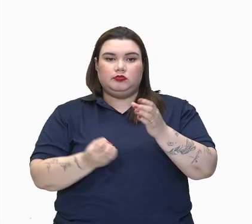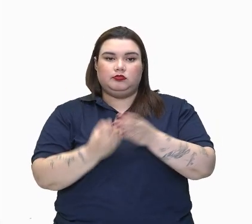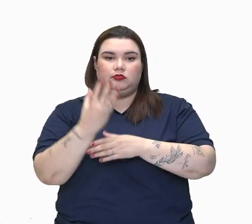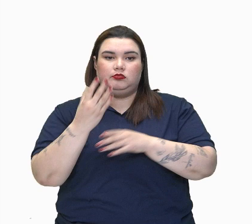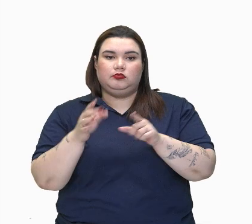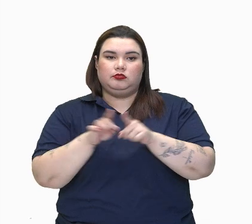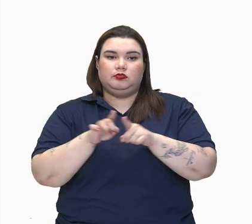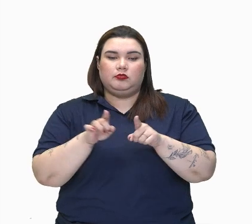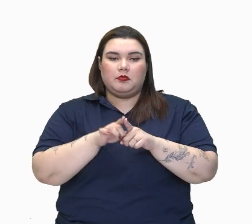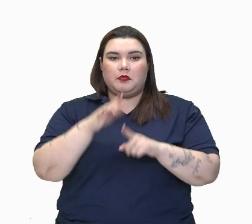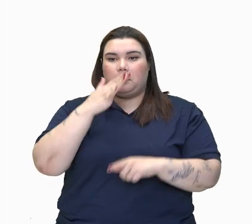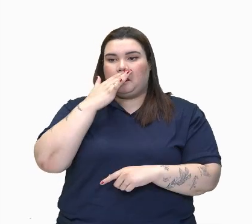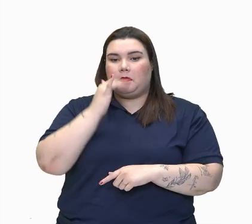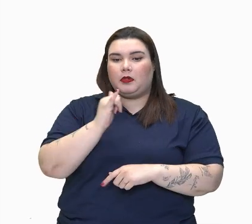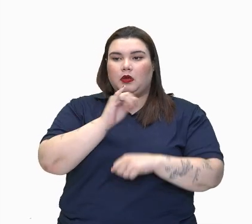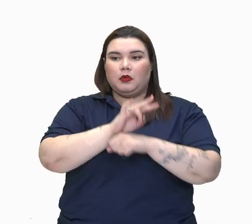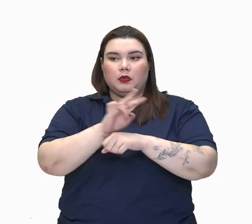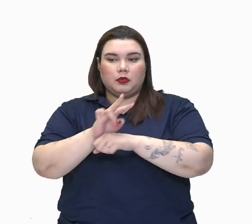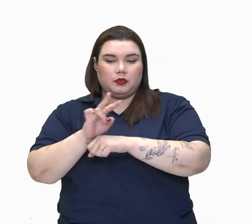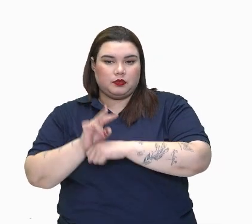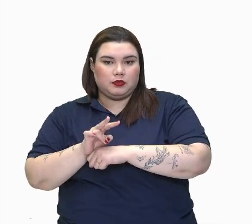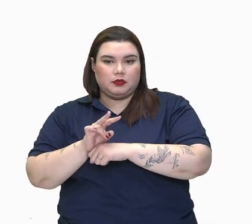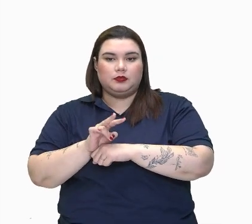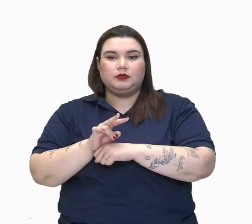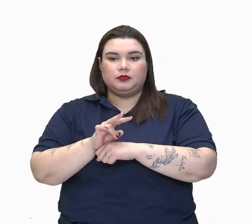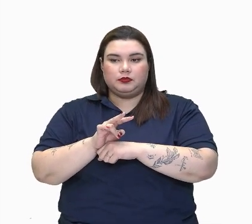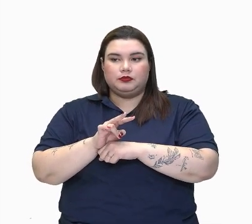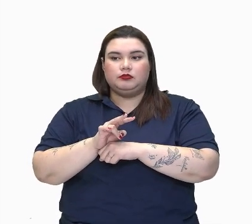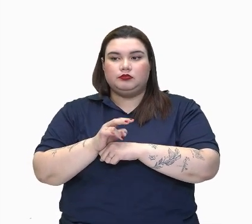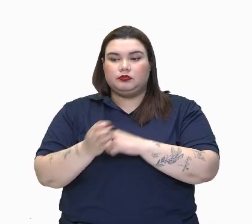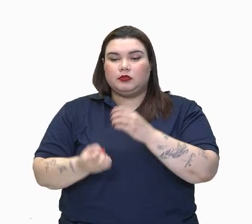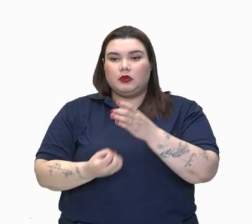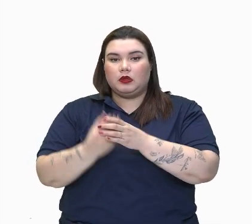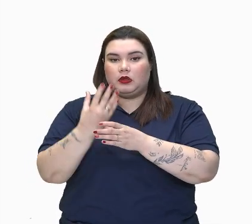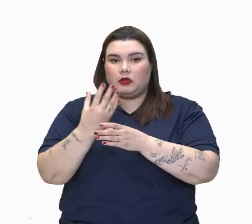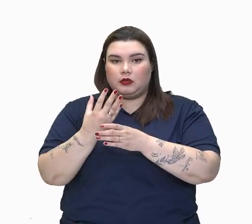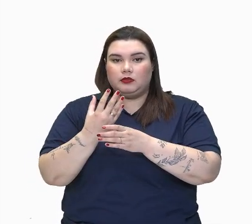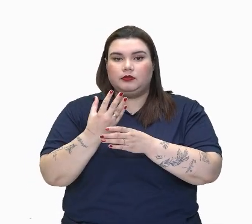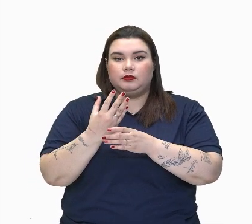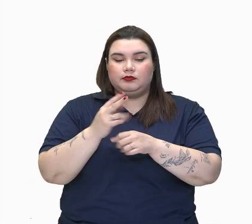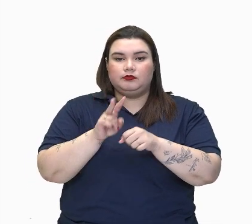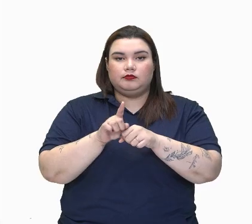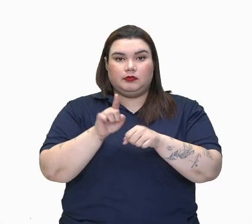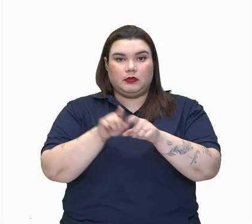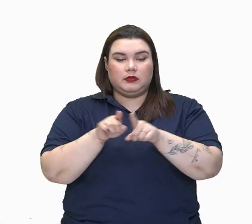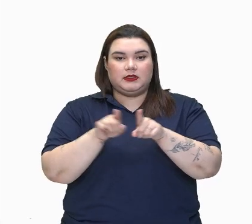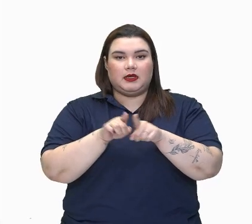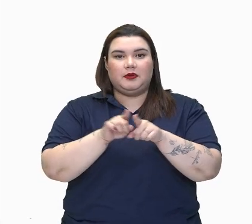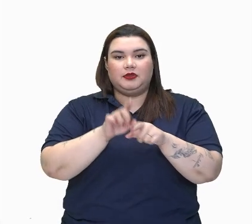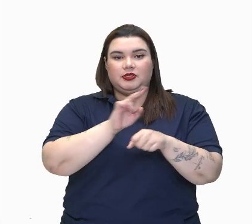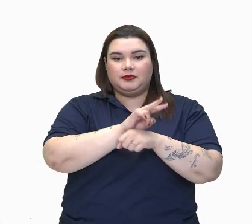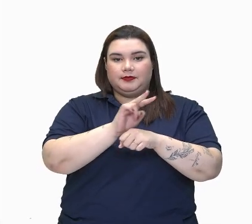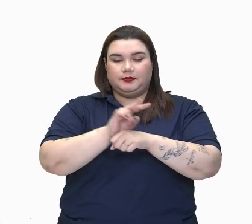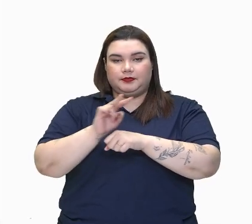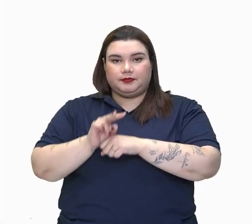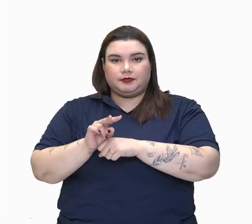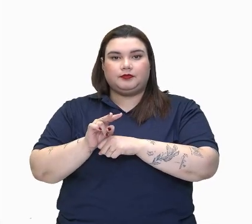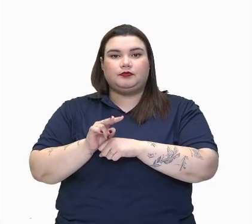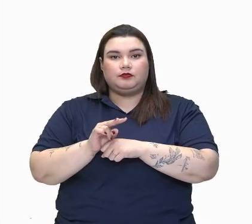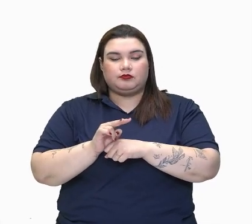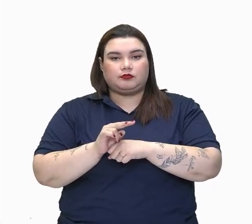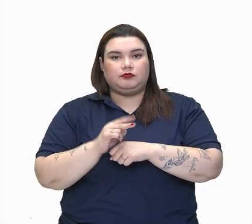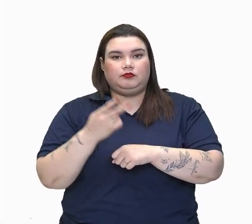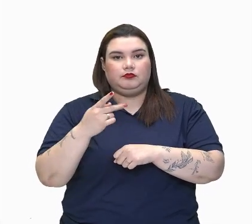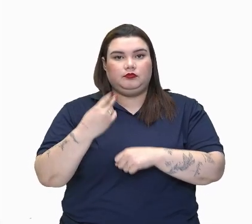tempo paternal. É o criador e ao mesmo tempo guardião dessa criação e de tudo